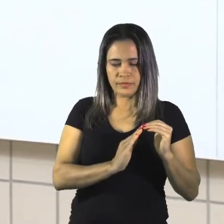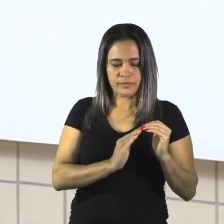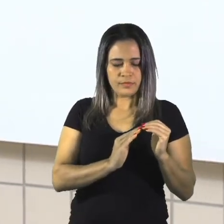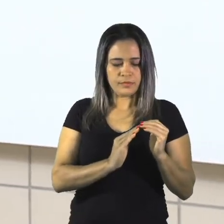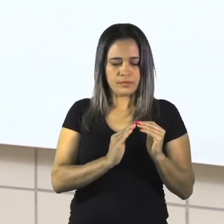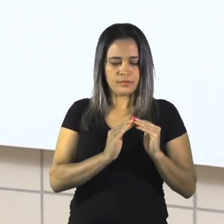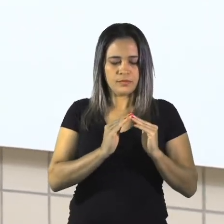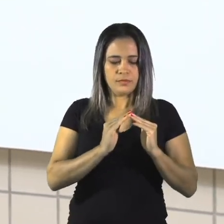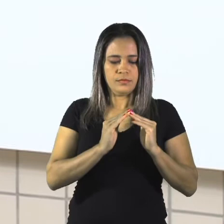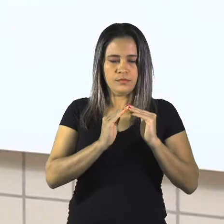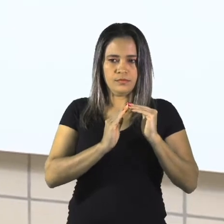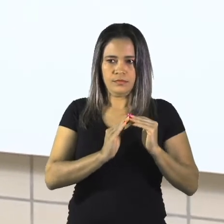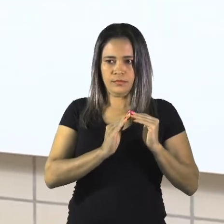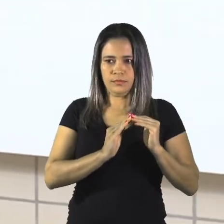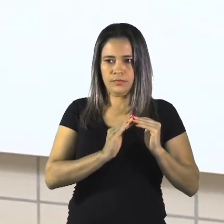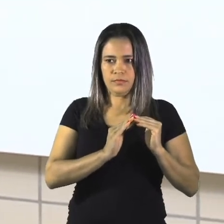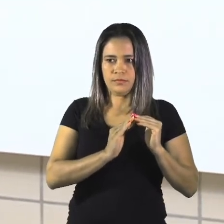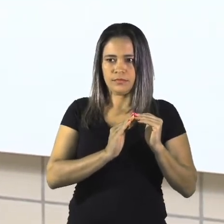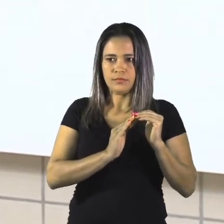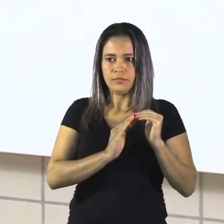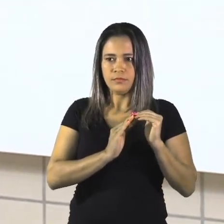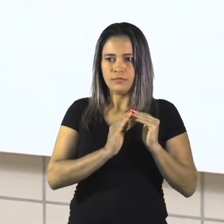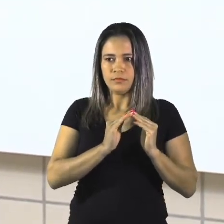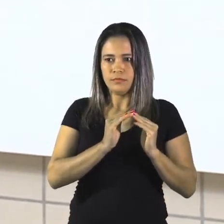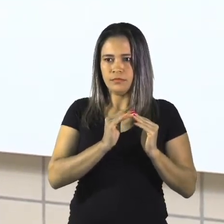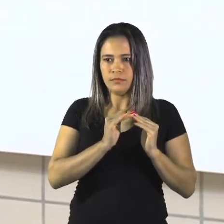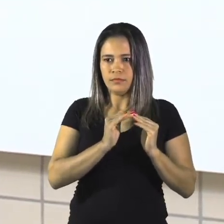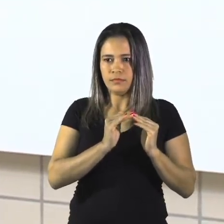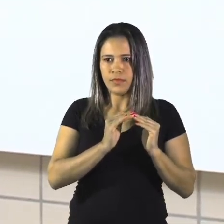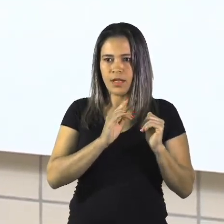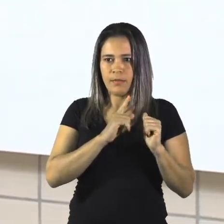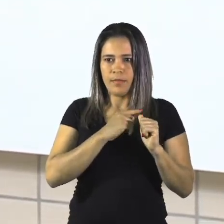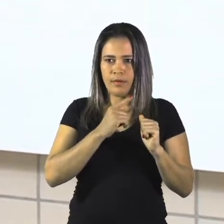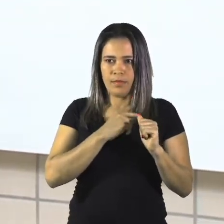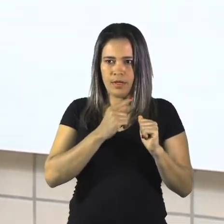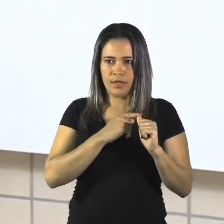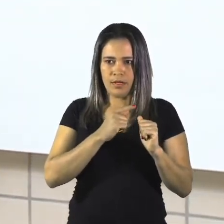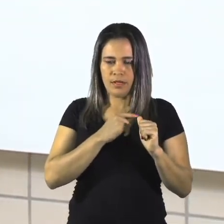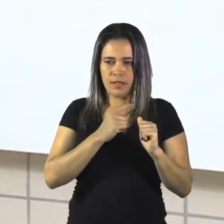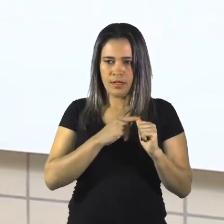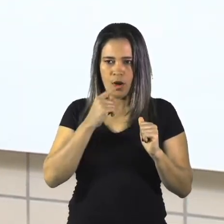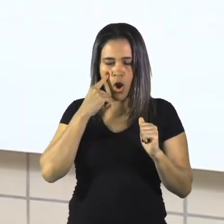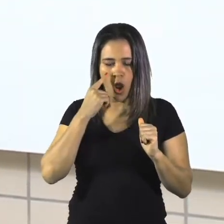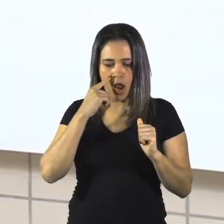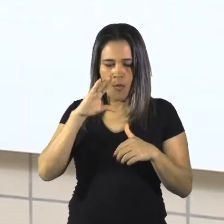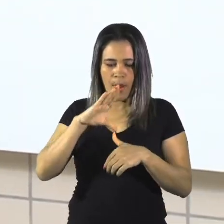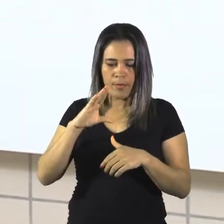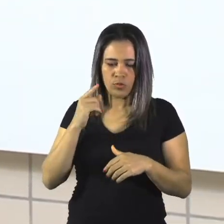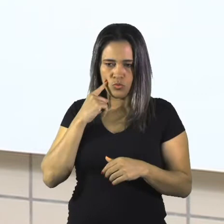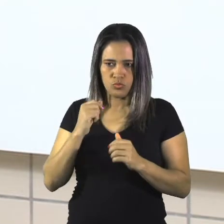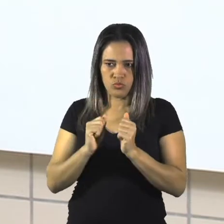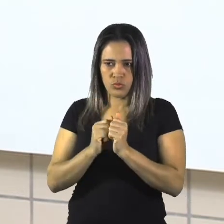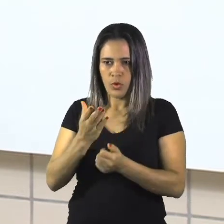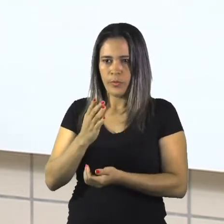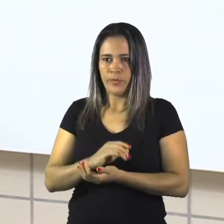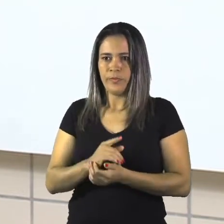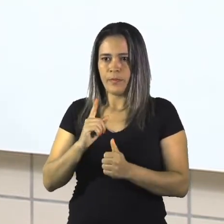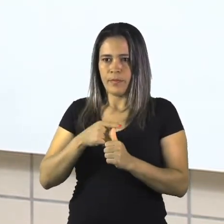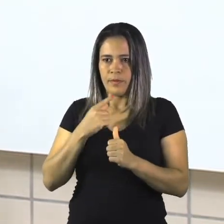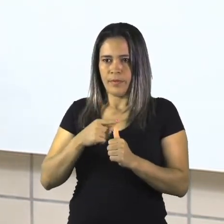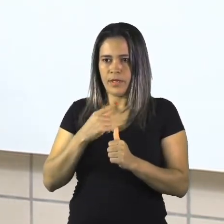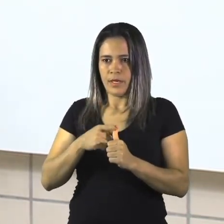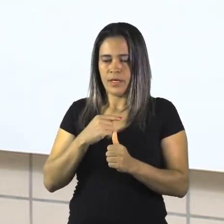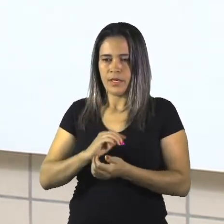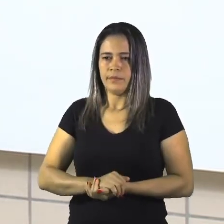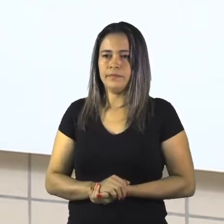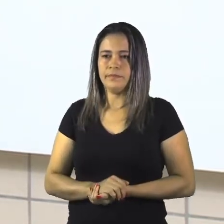lá, tá lá a casa do Pedro, então ele vai ter que primeiro andar, se eu estou observando o mapa assim como vocês, assim, ó, primeiro ele